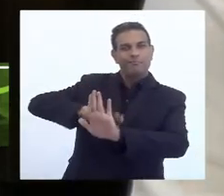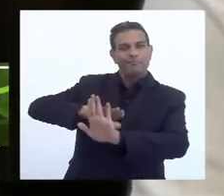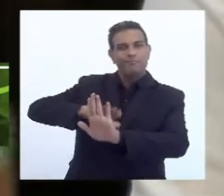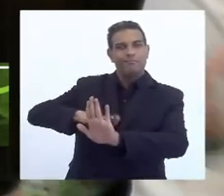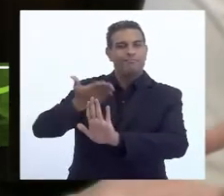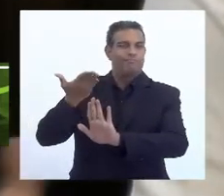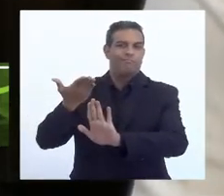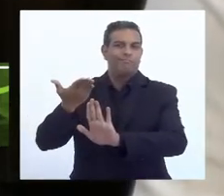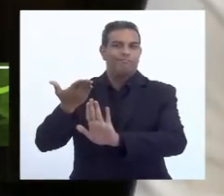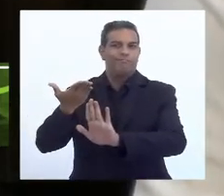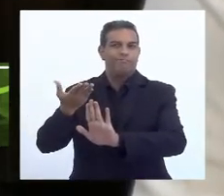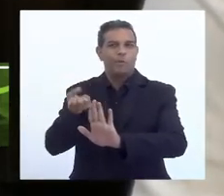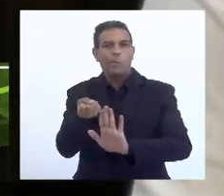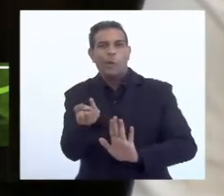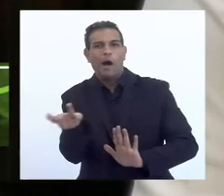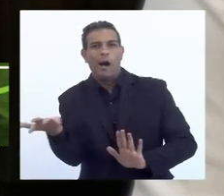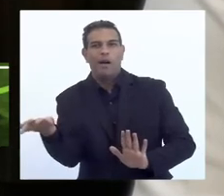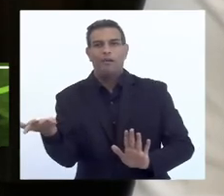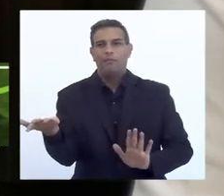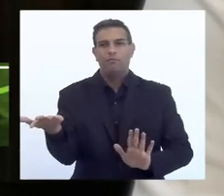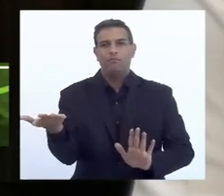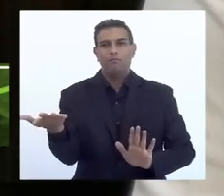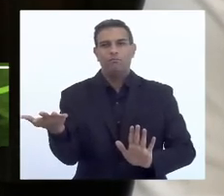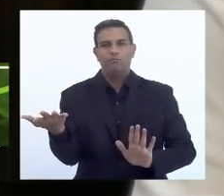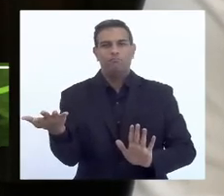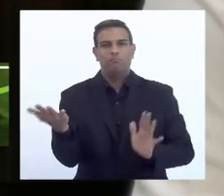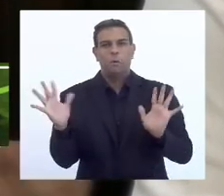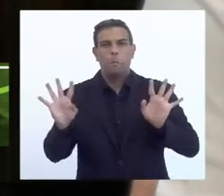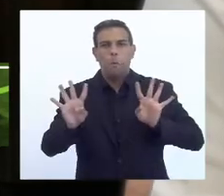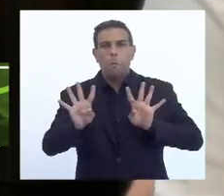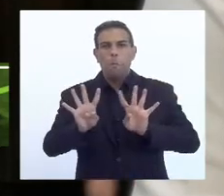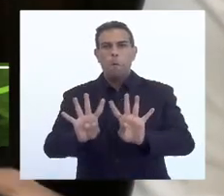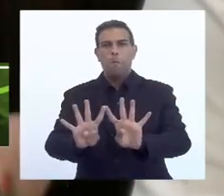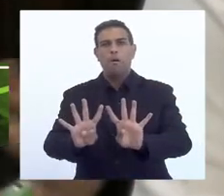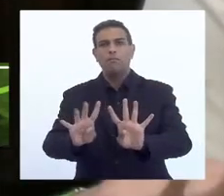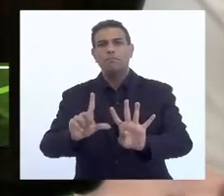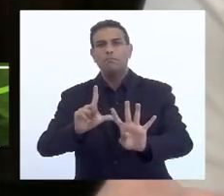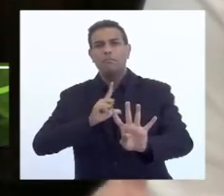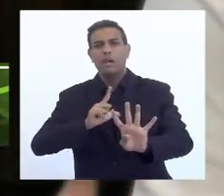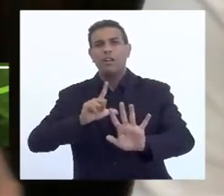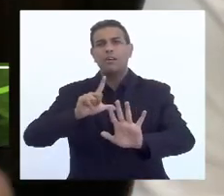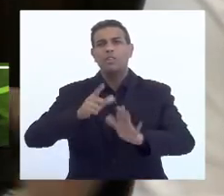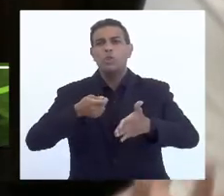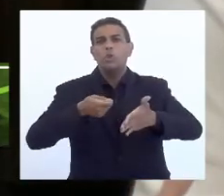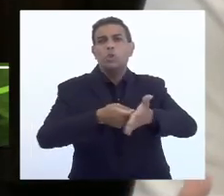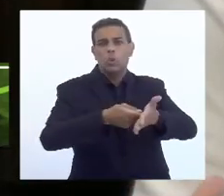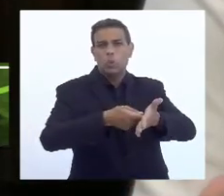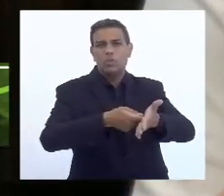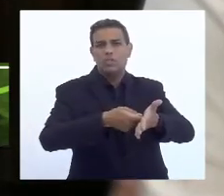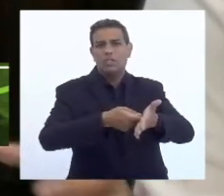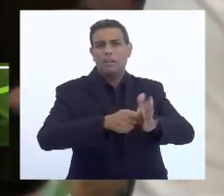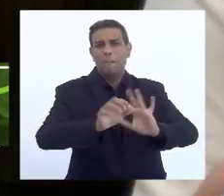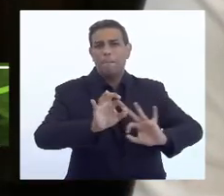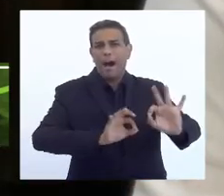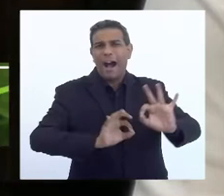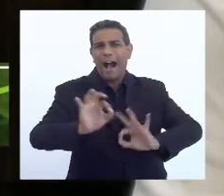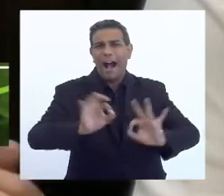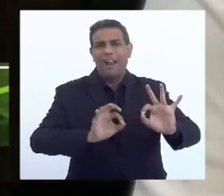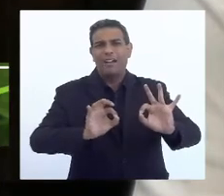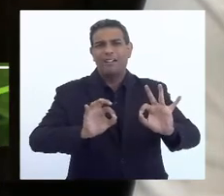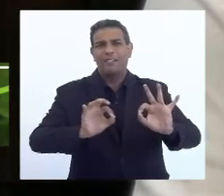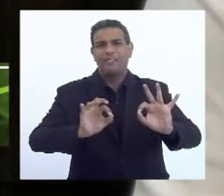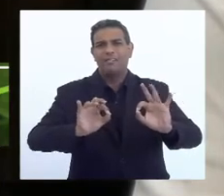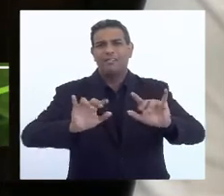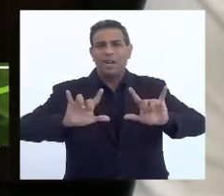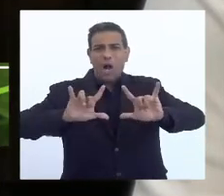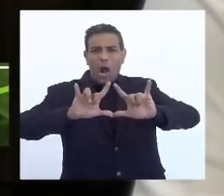ao menos quase uma dezena de denúncias que dizem que há um plano da milícia